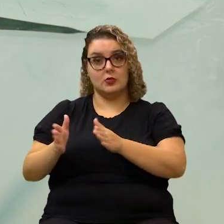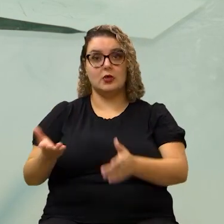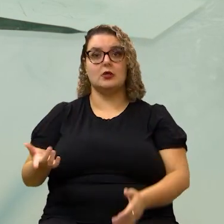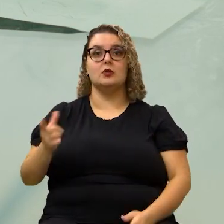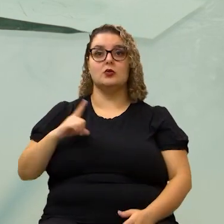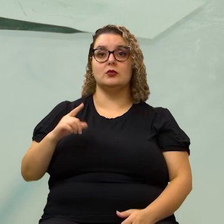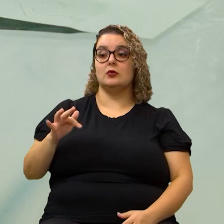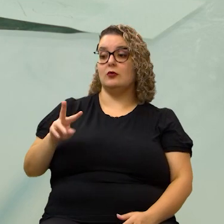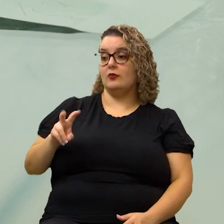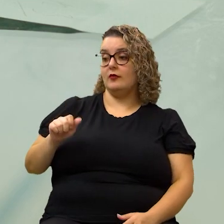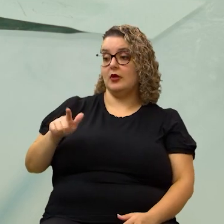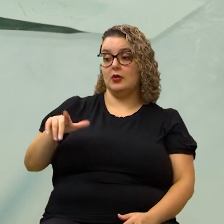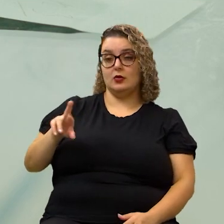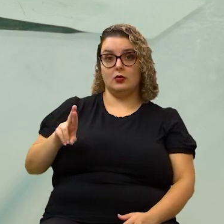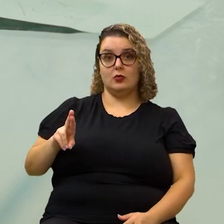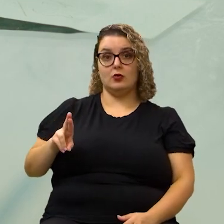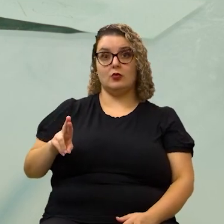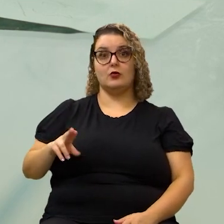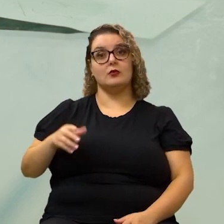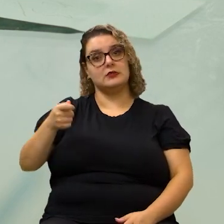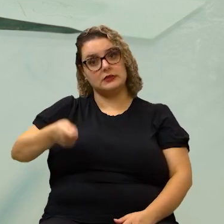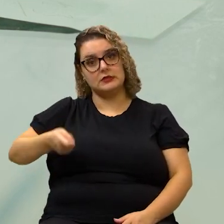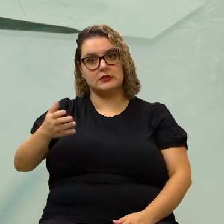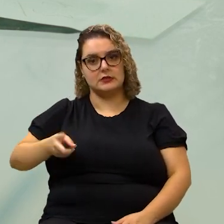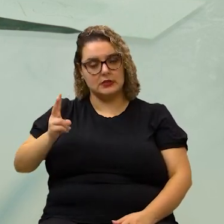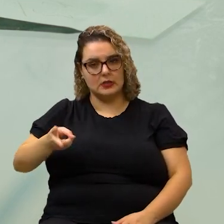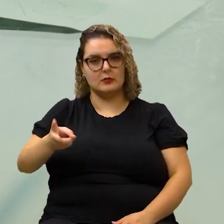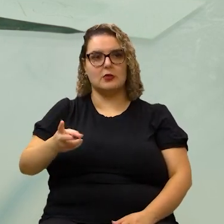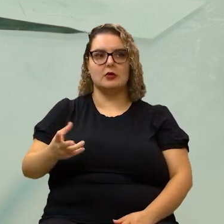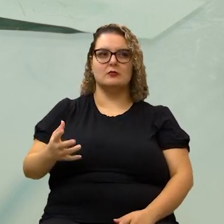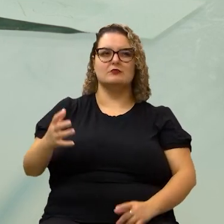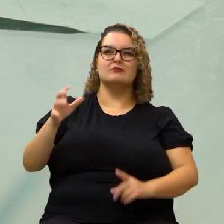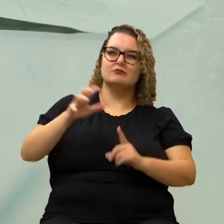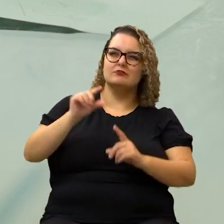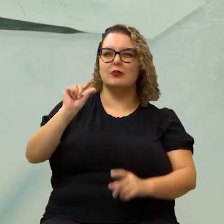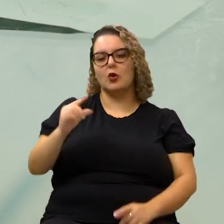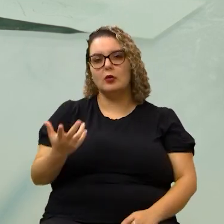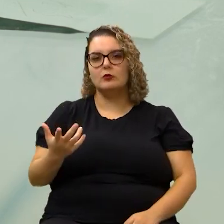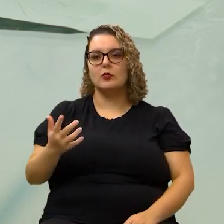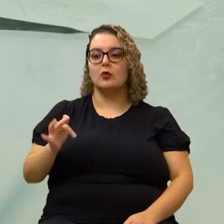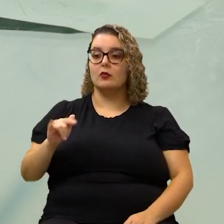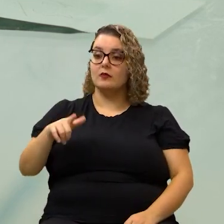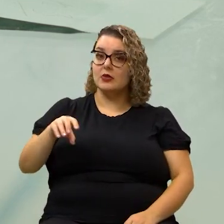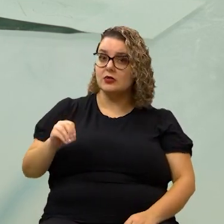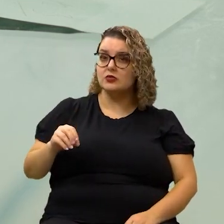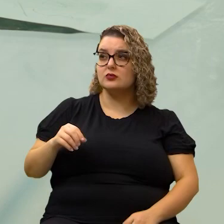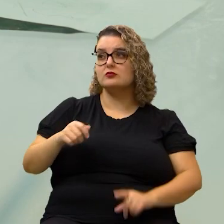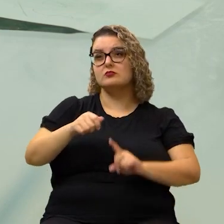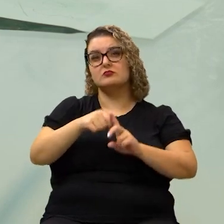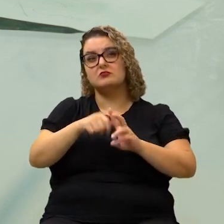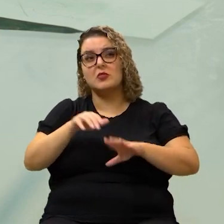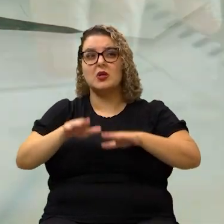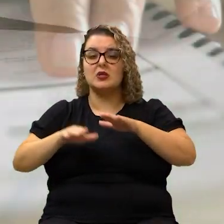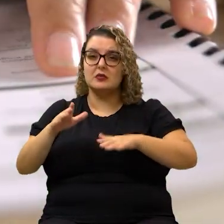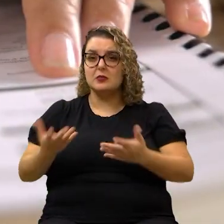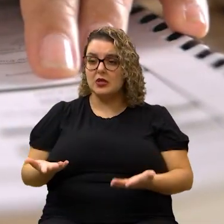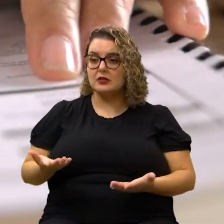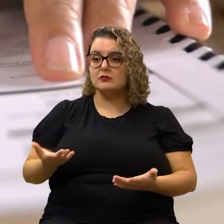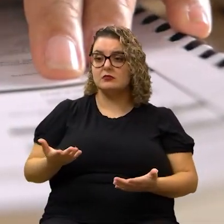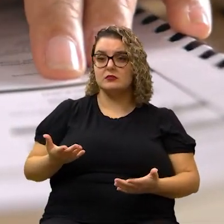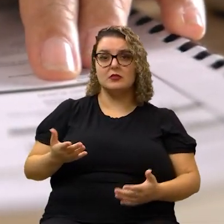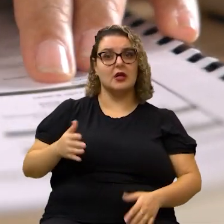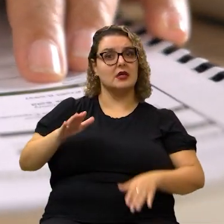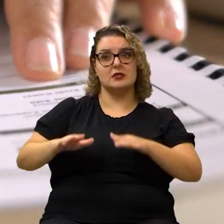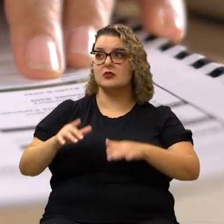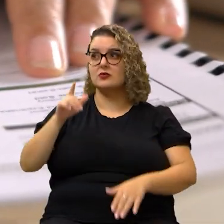que eu tenho um valor fixo. Então, isso pouco impacta no meu dia a dia, eu já vou considerar aquele valor fixo mensal e, dependendo do meu volume de operação, eu